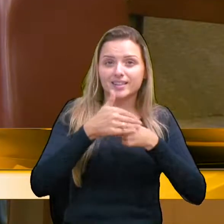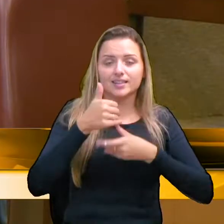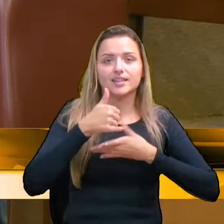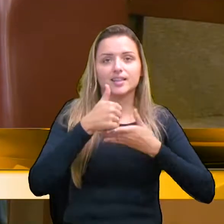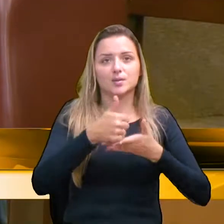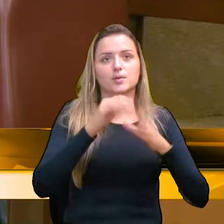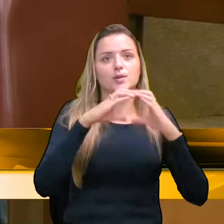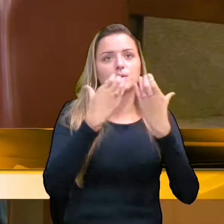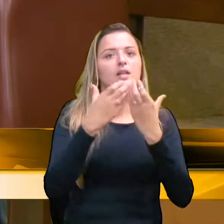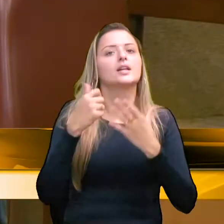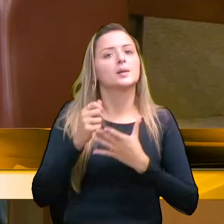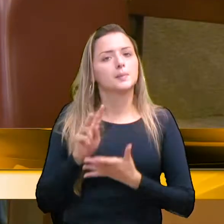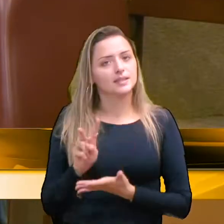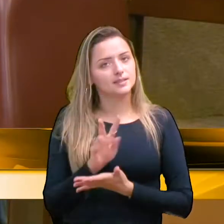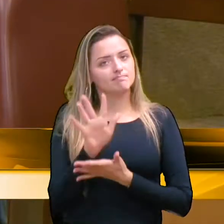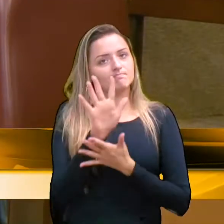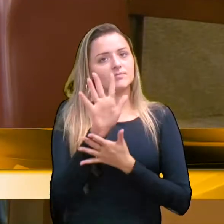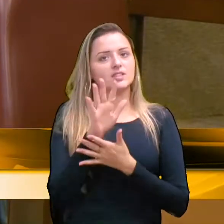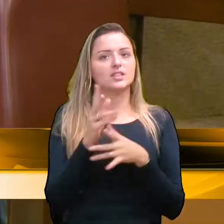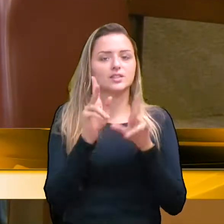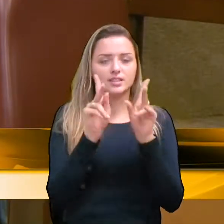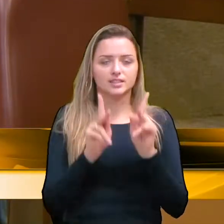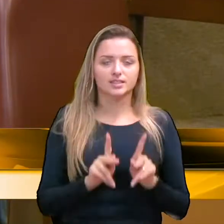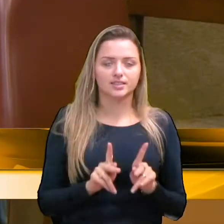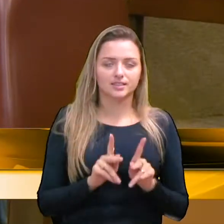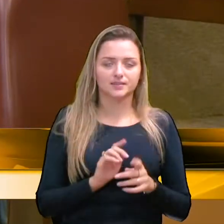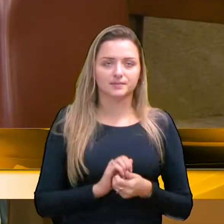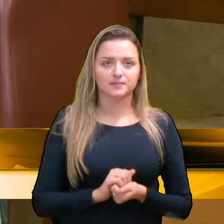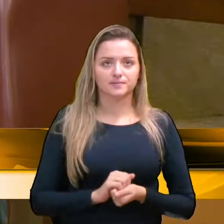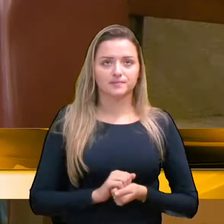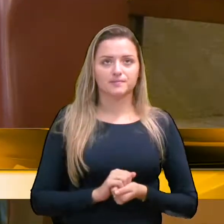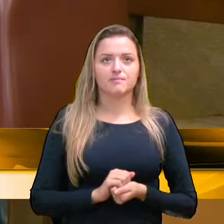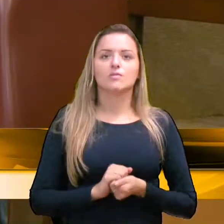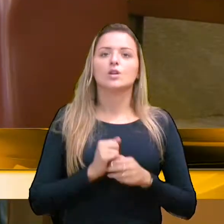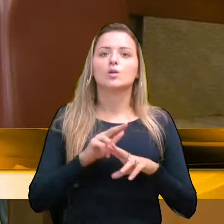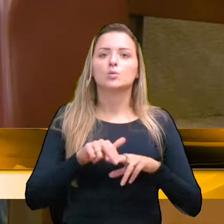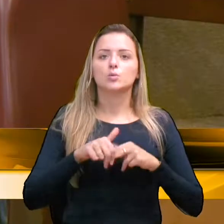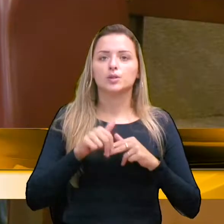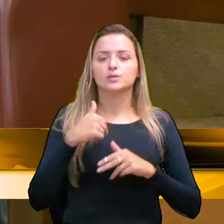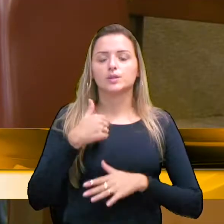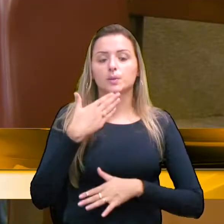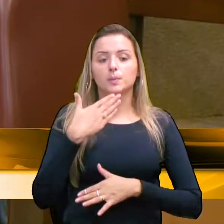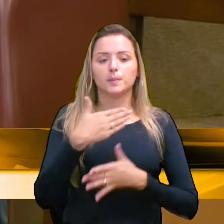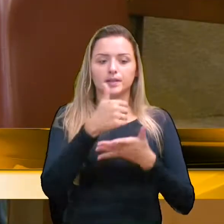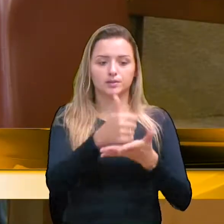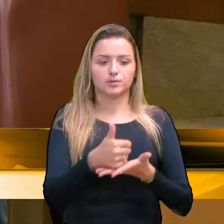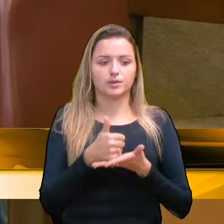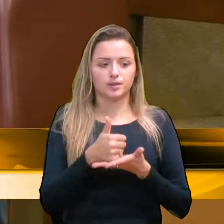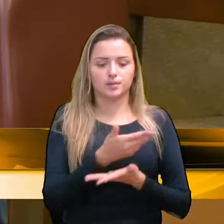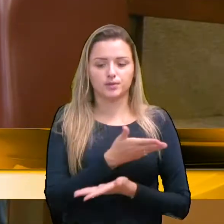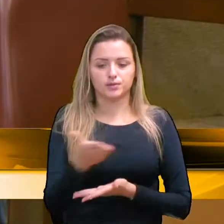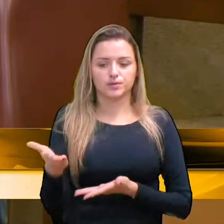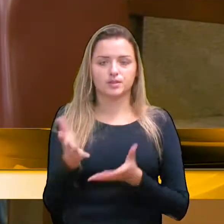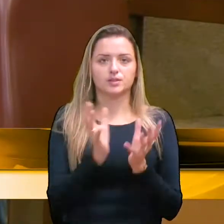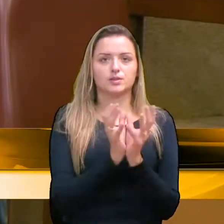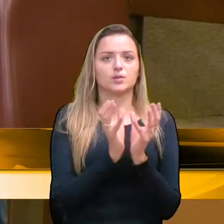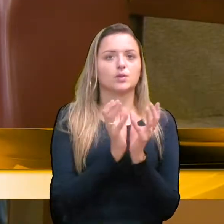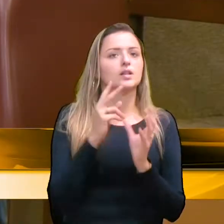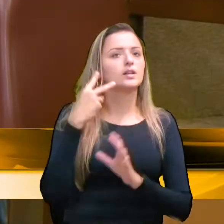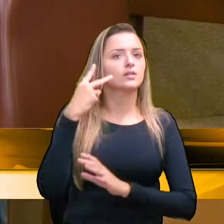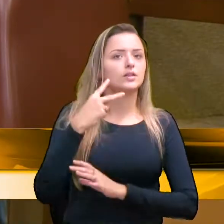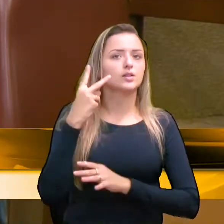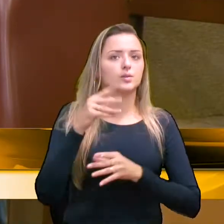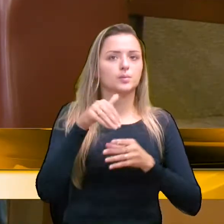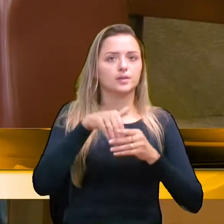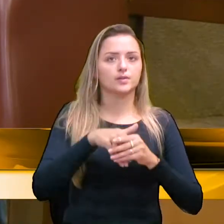que valorizar essas pessoas. Então, por isso que eu peço o apoio de todos os colegas para que a gente possa, então,